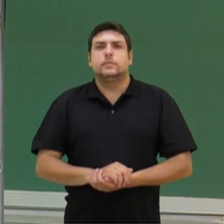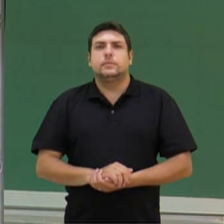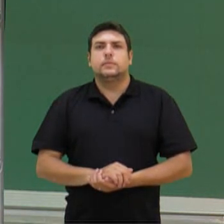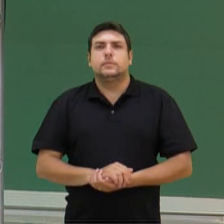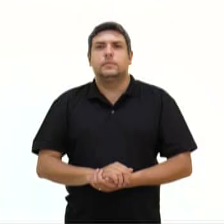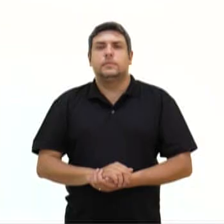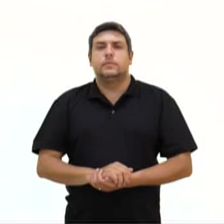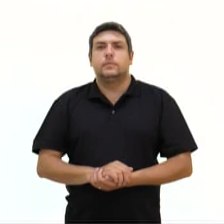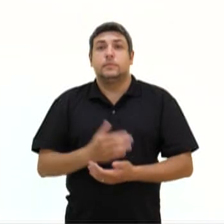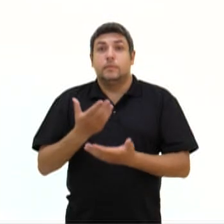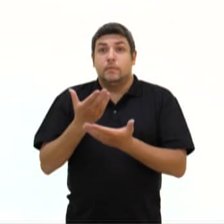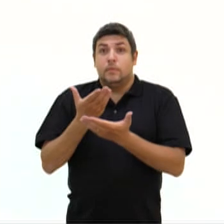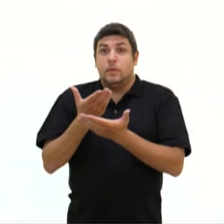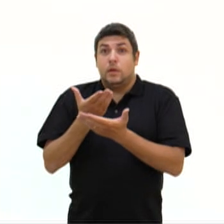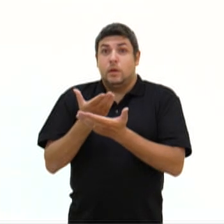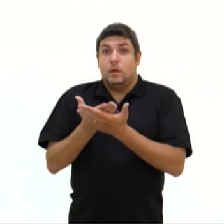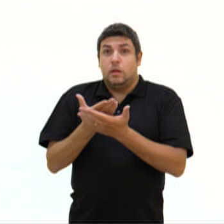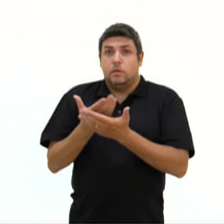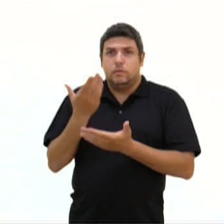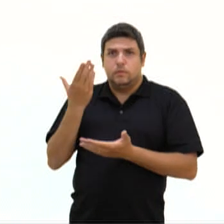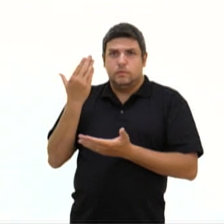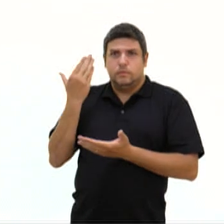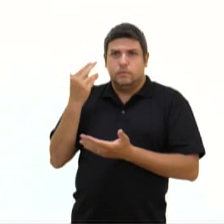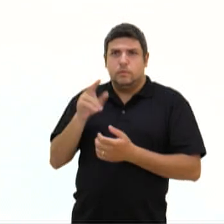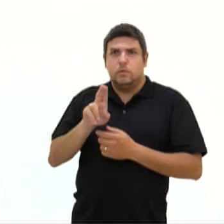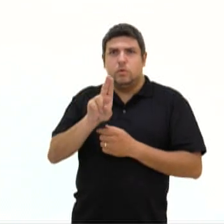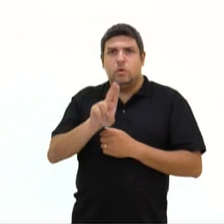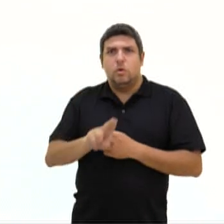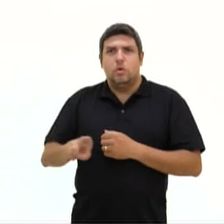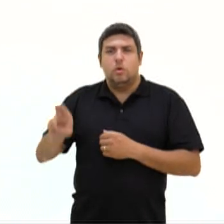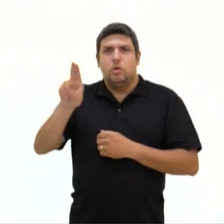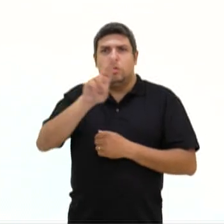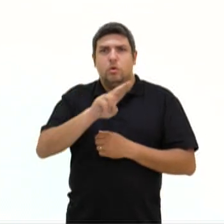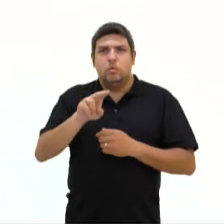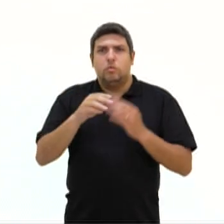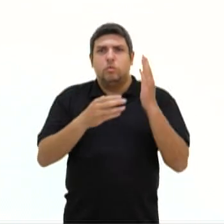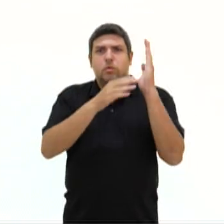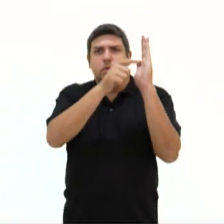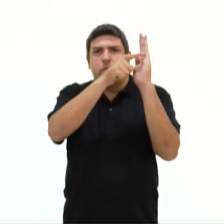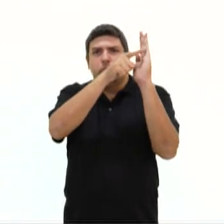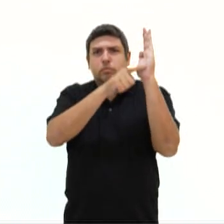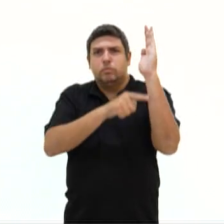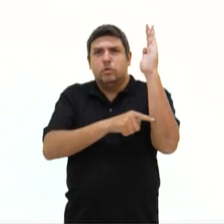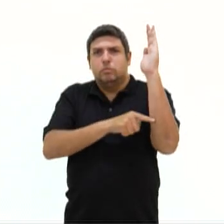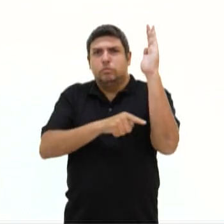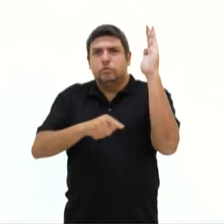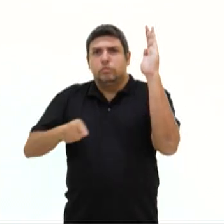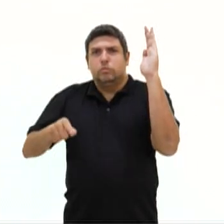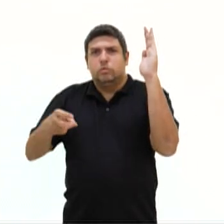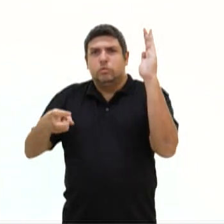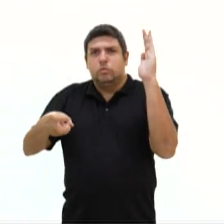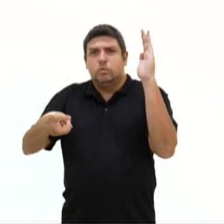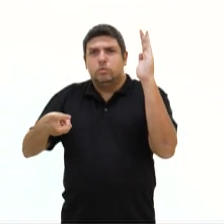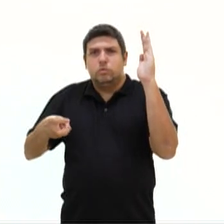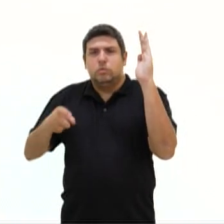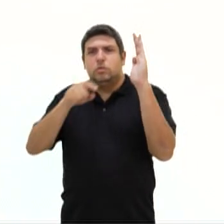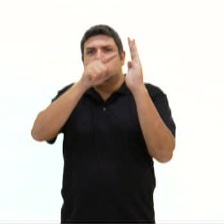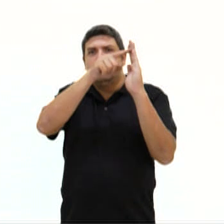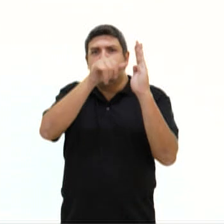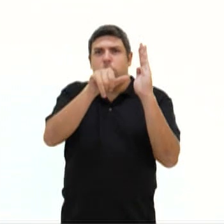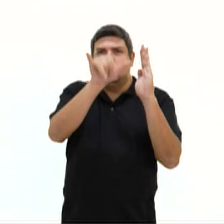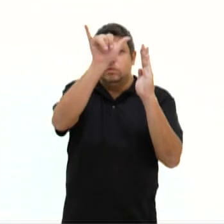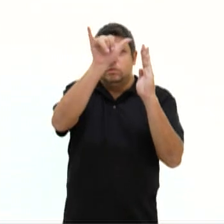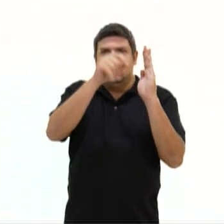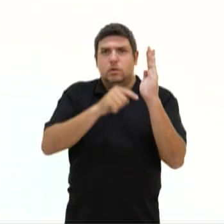Na aula anterior, foi utilizado aí o plano cartesiano. E utilizando do plano cartesiano, podemos